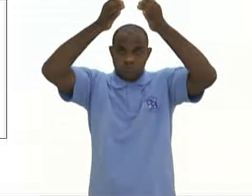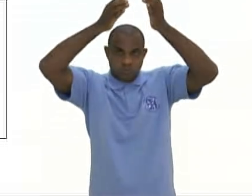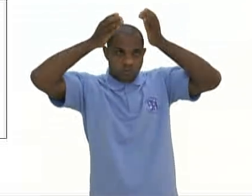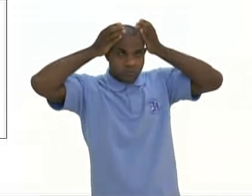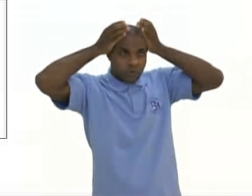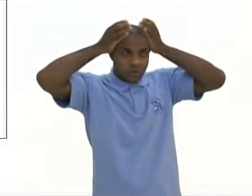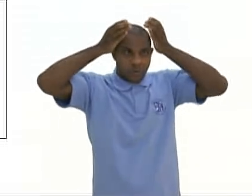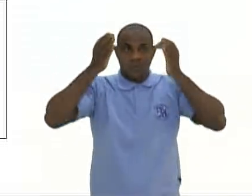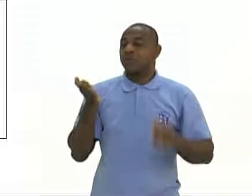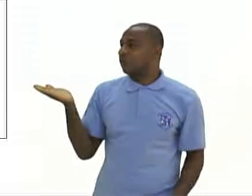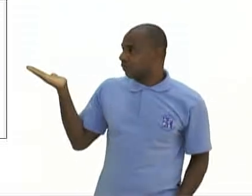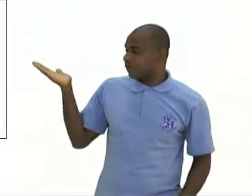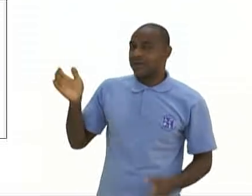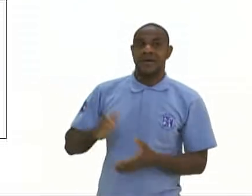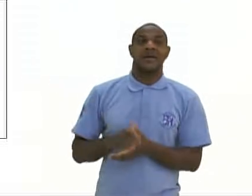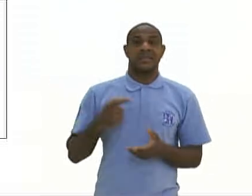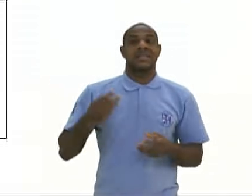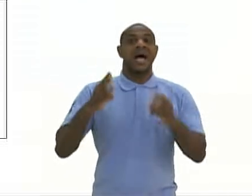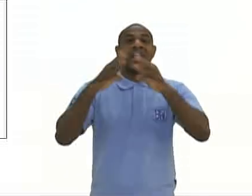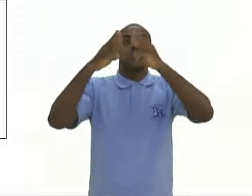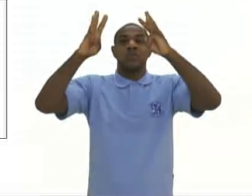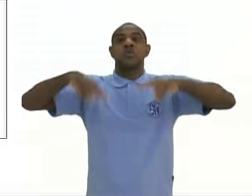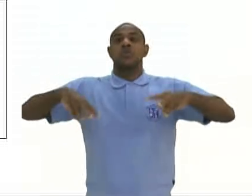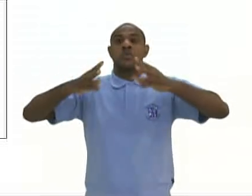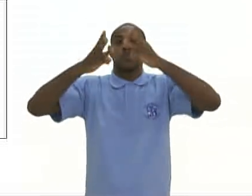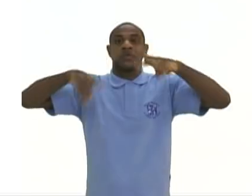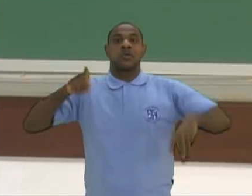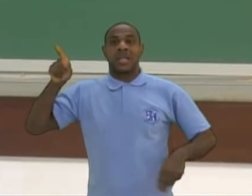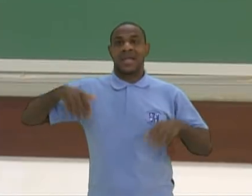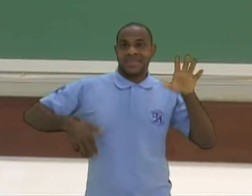no Museu Nacional da Espanha. Muito bonita mesmo.